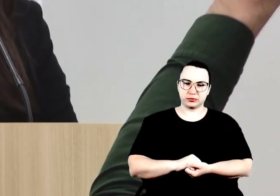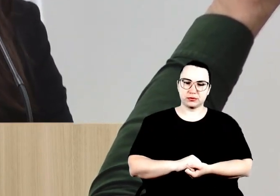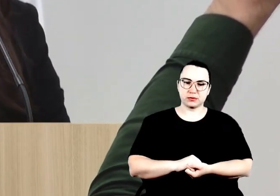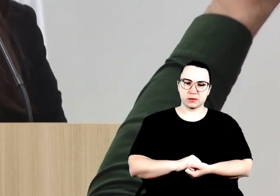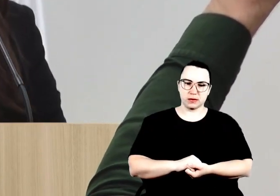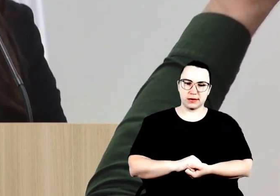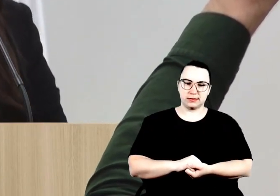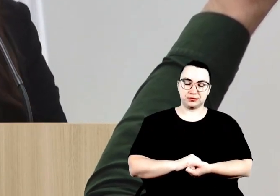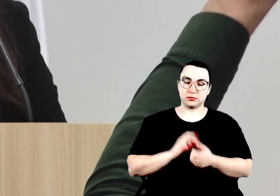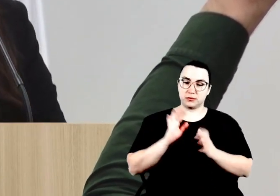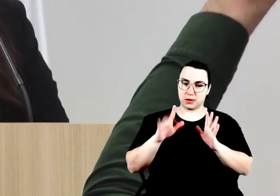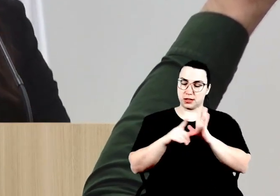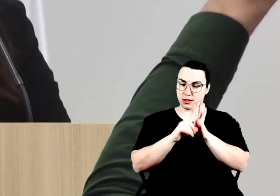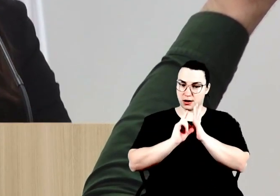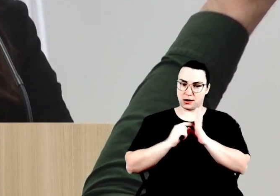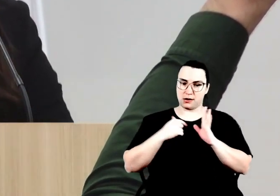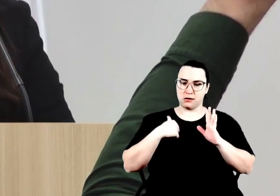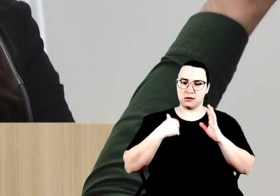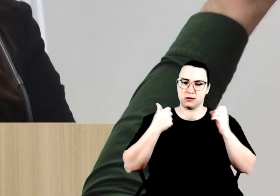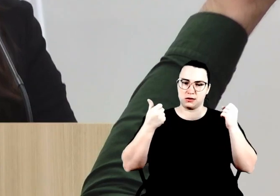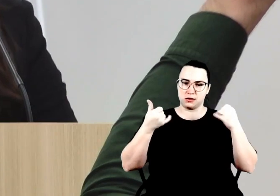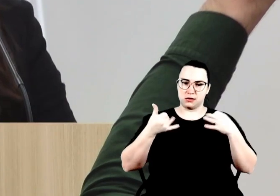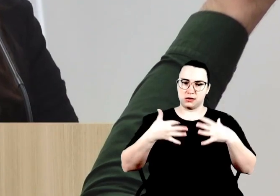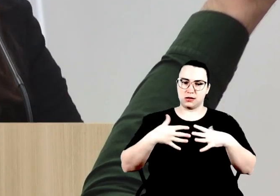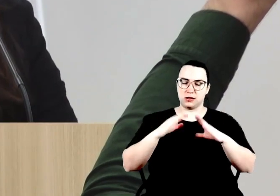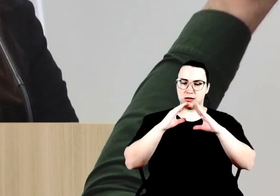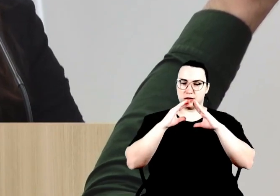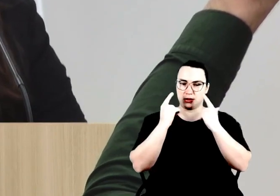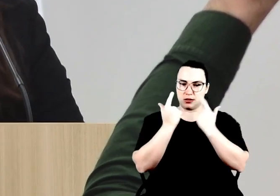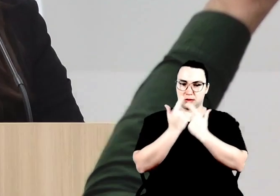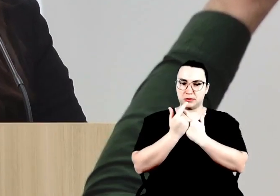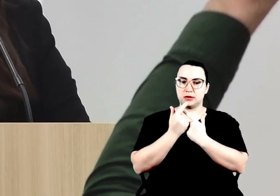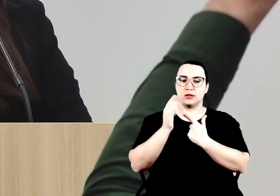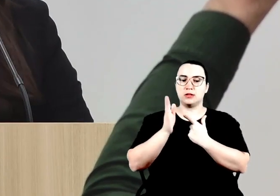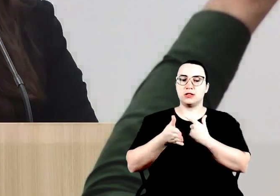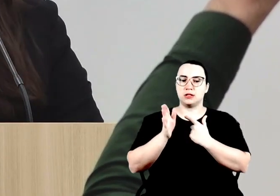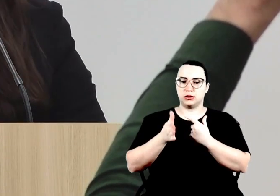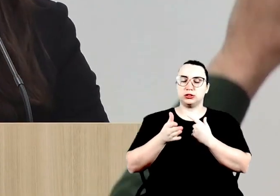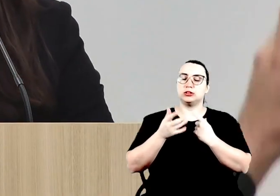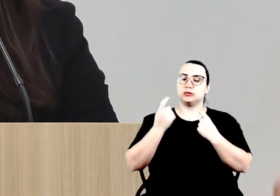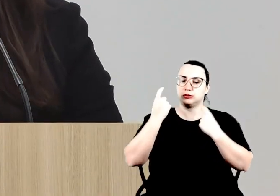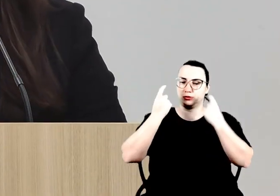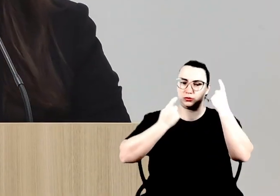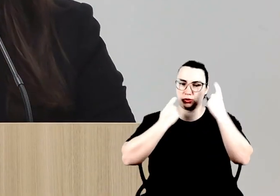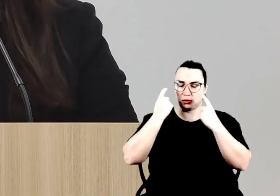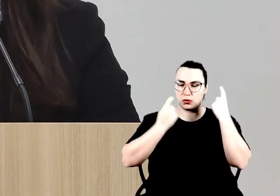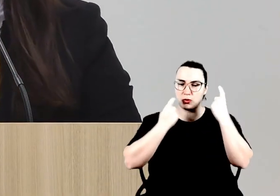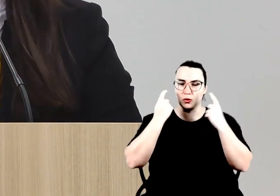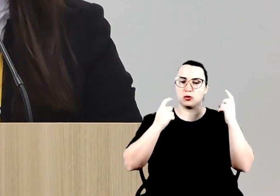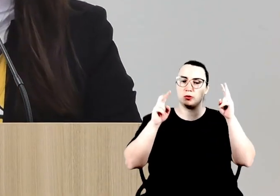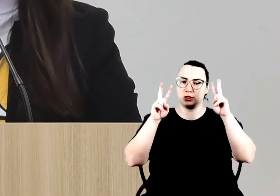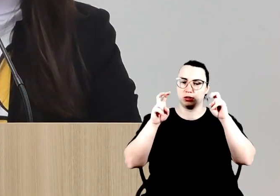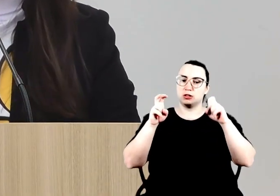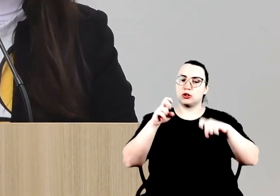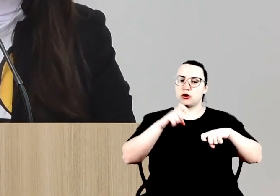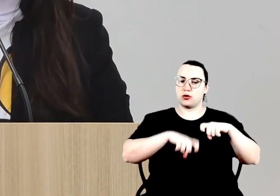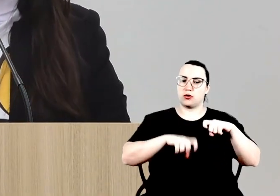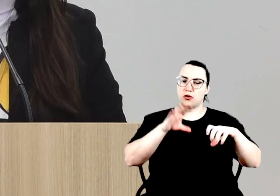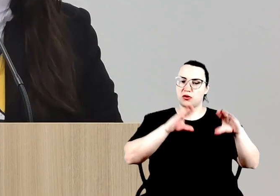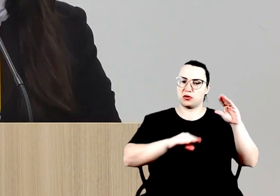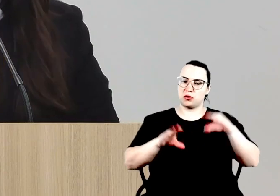antes disso que esse legislativo já se preocupa com a temática da violência sexual, porque no